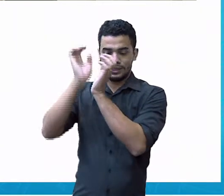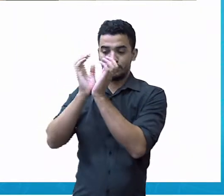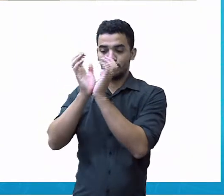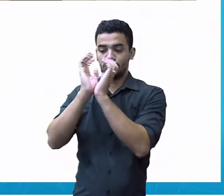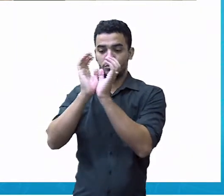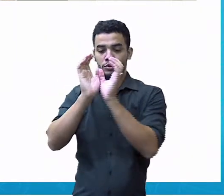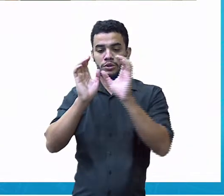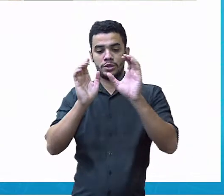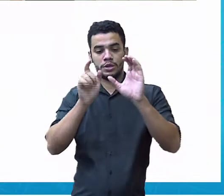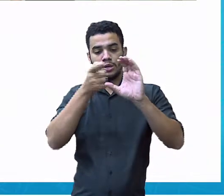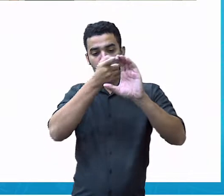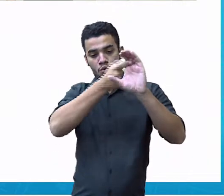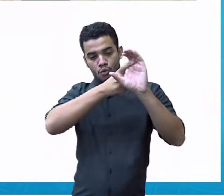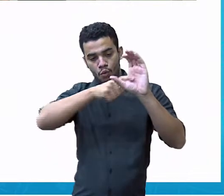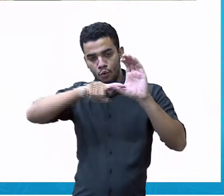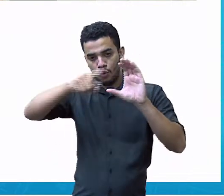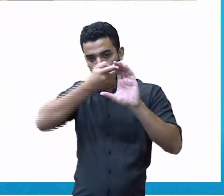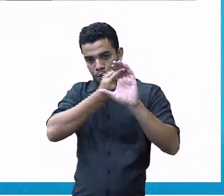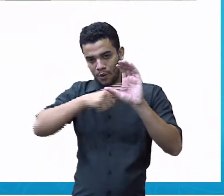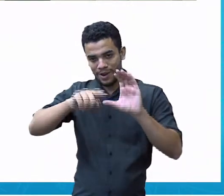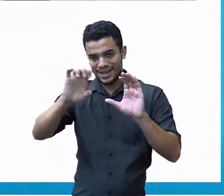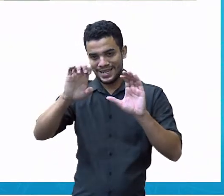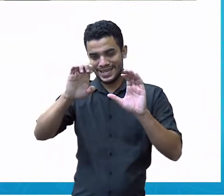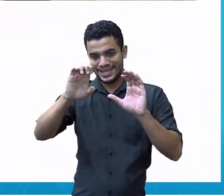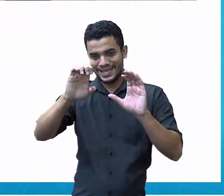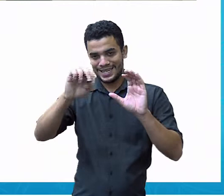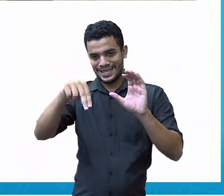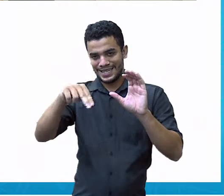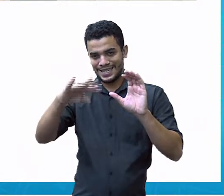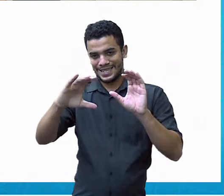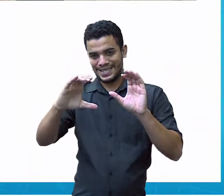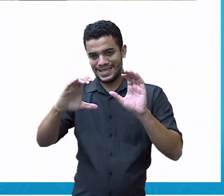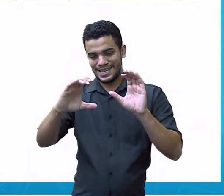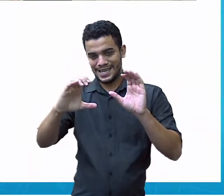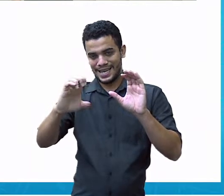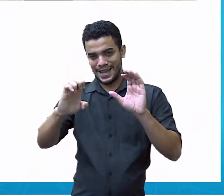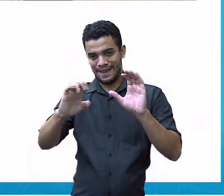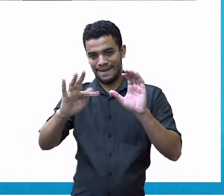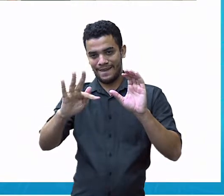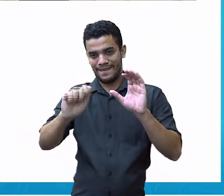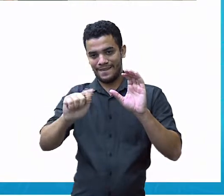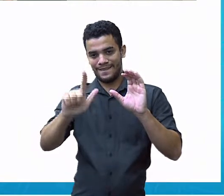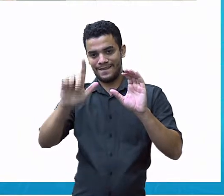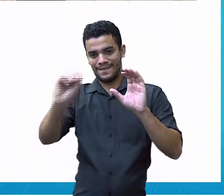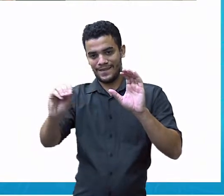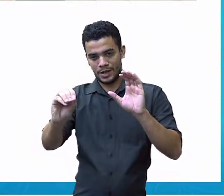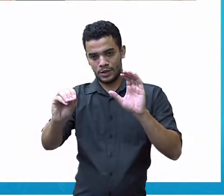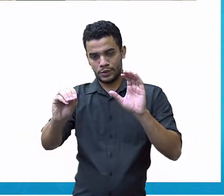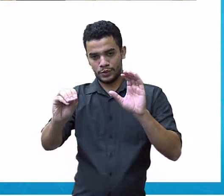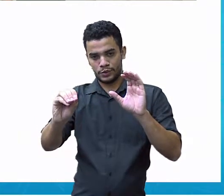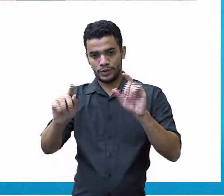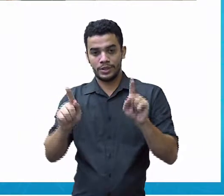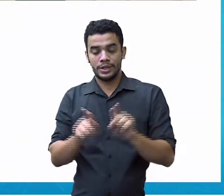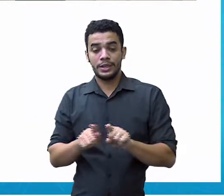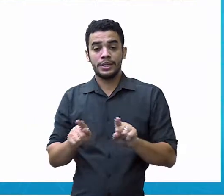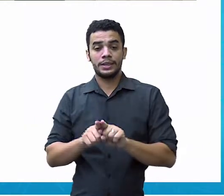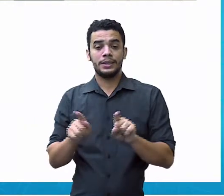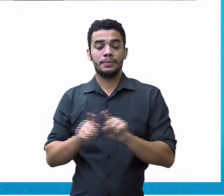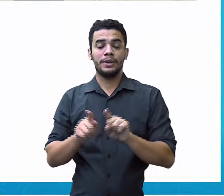nervos. O sistema nervoso central é a parte do sistema nervoso